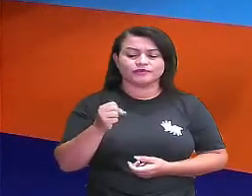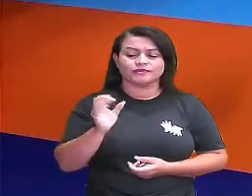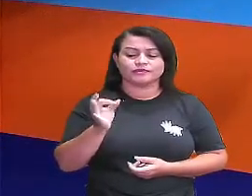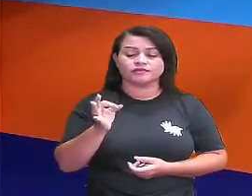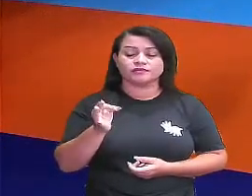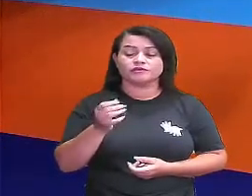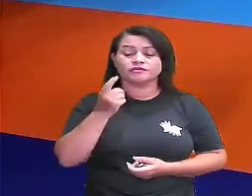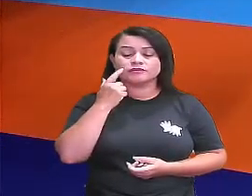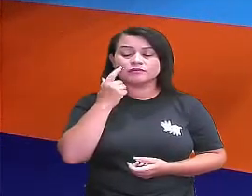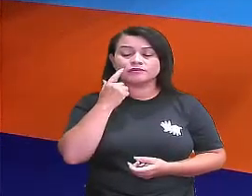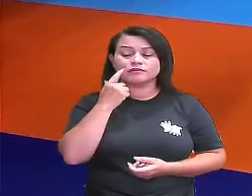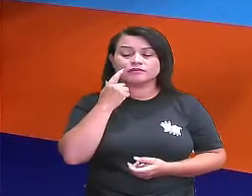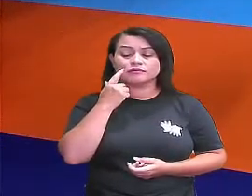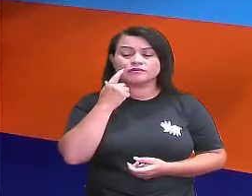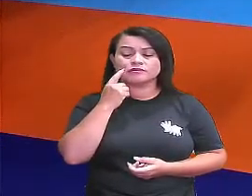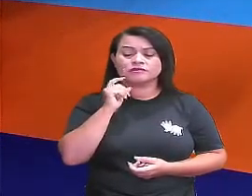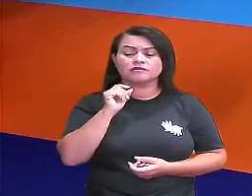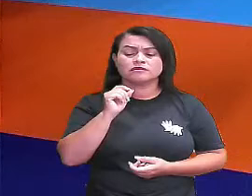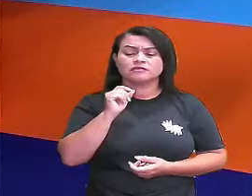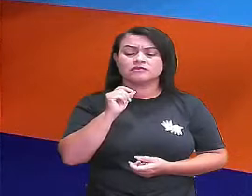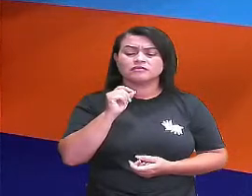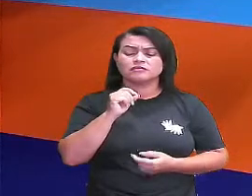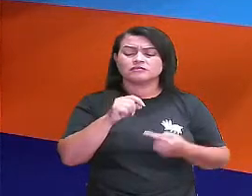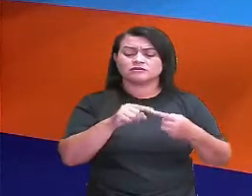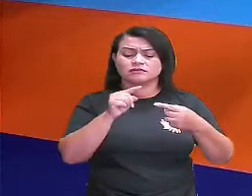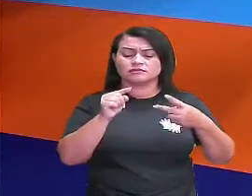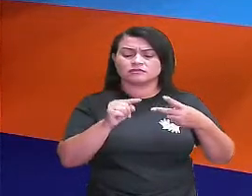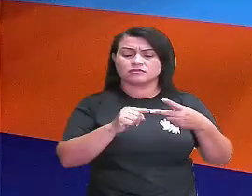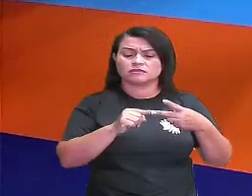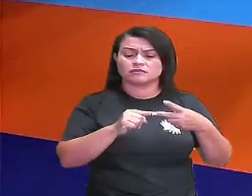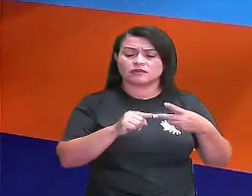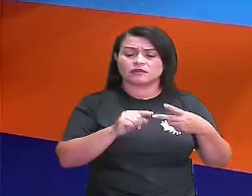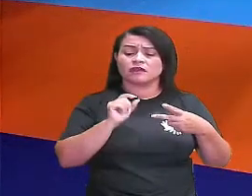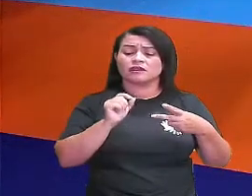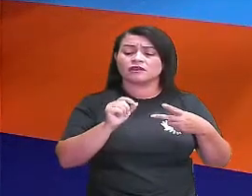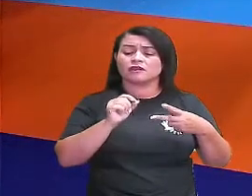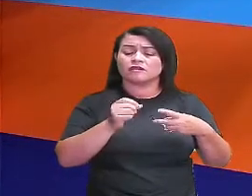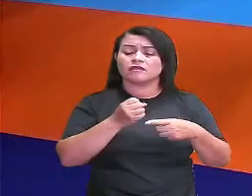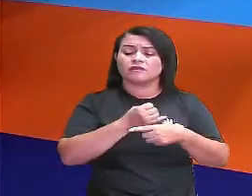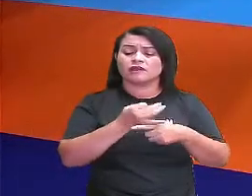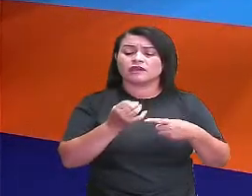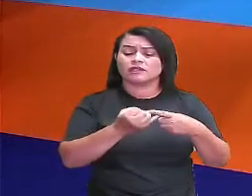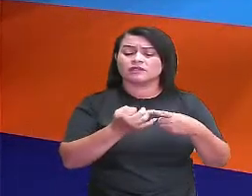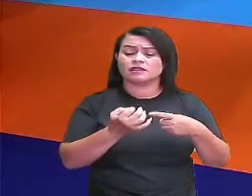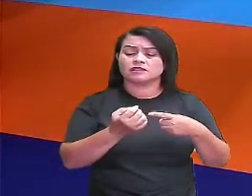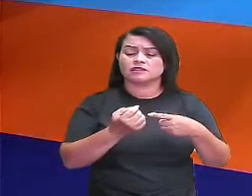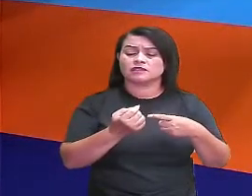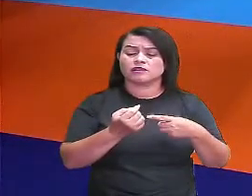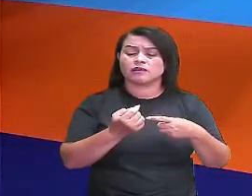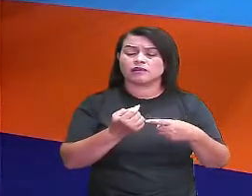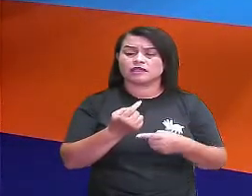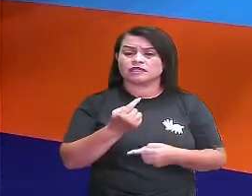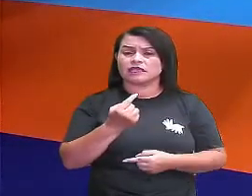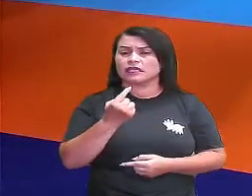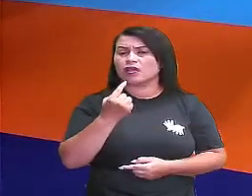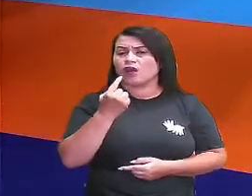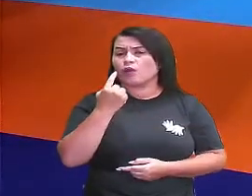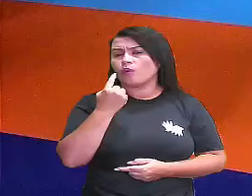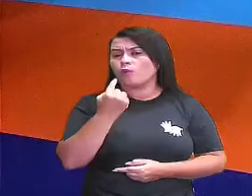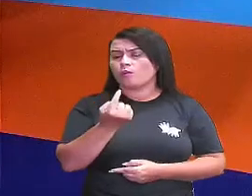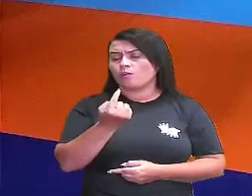tá? Agora eu quero saber que fração representa uma fatia dessa